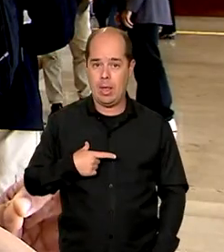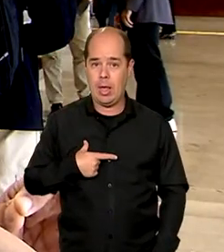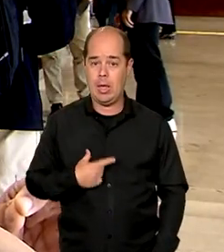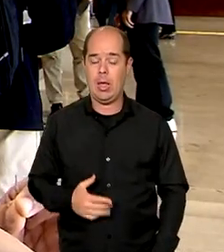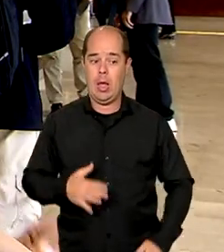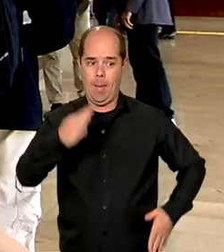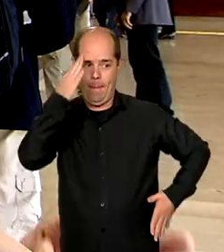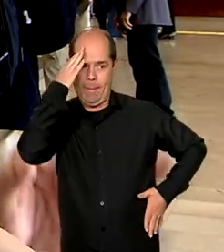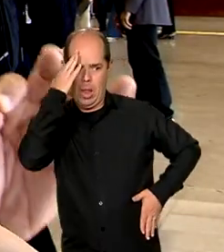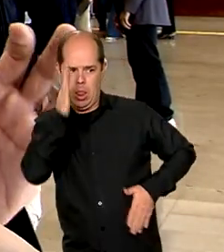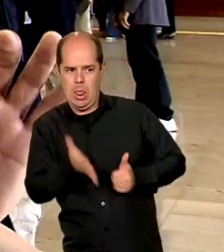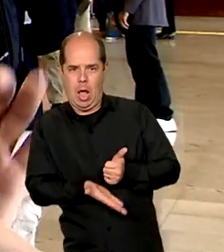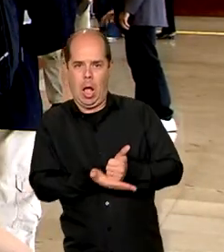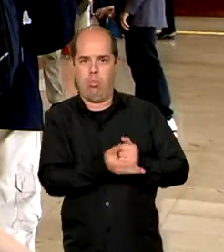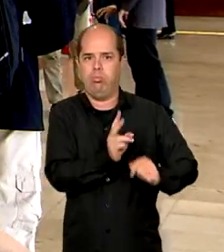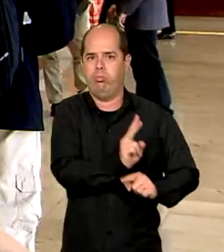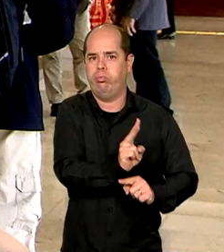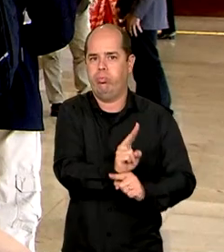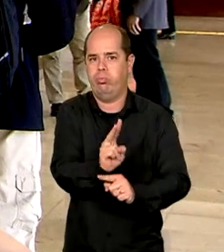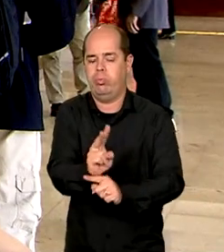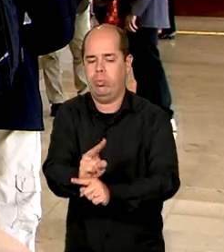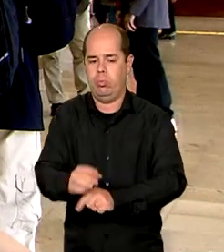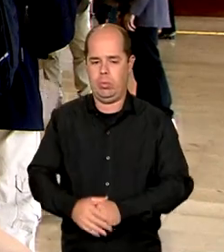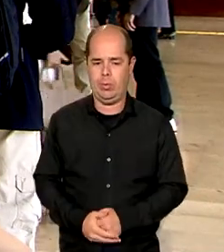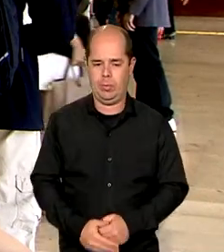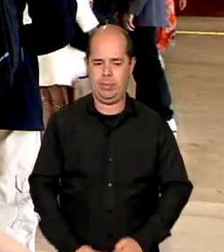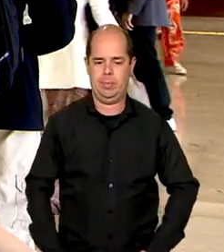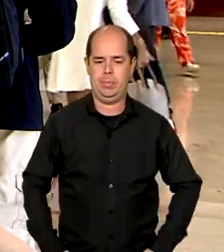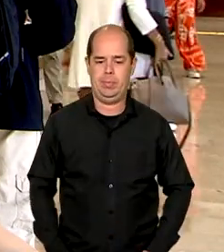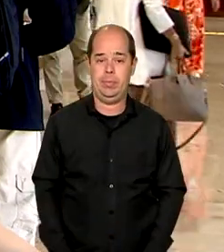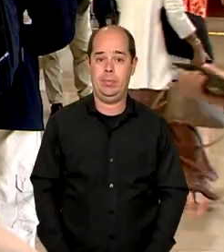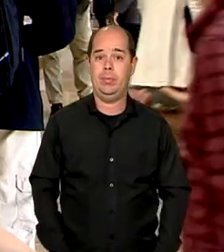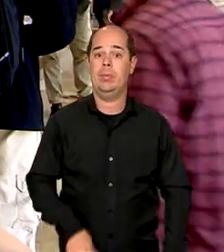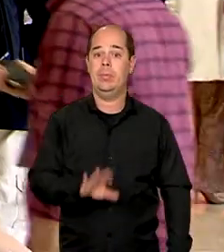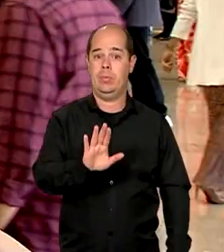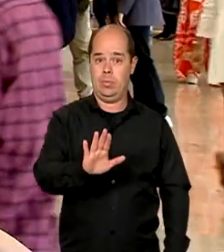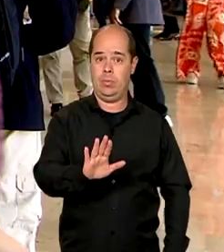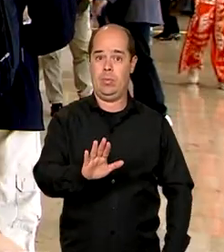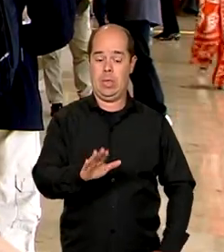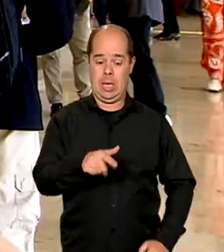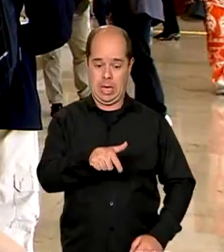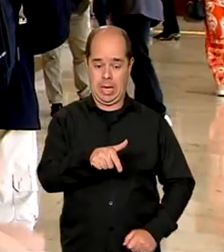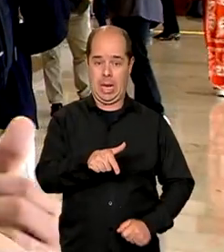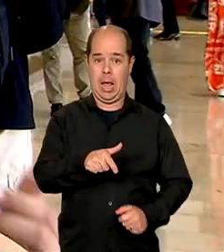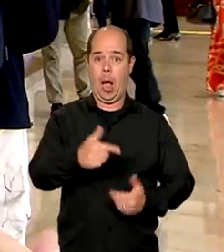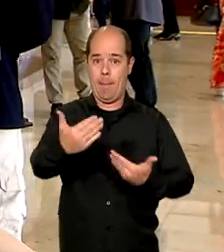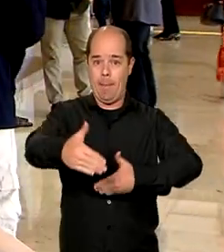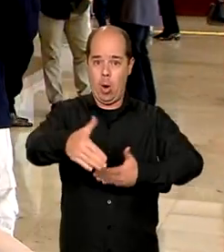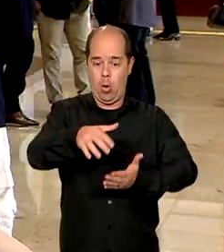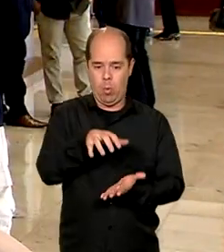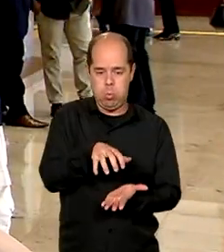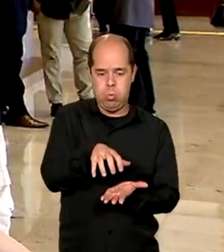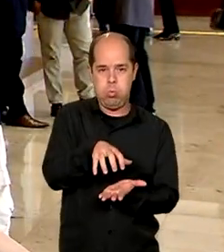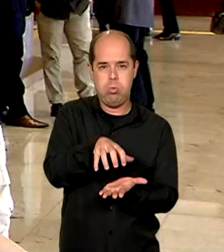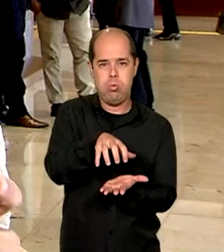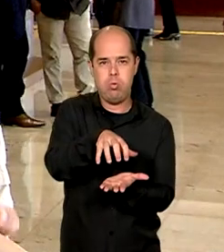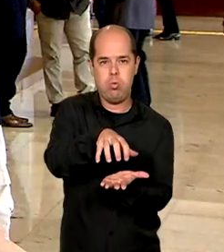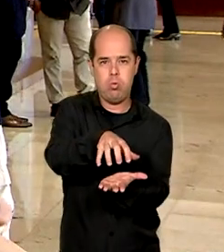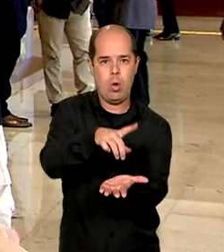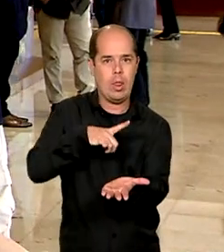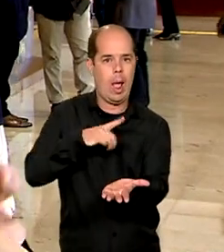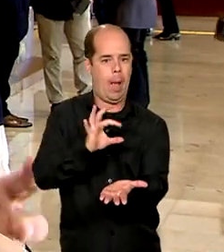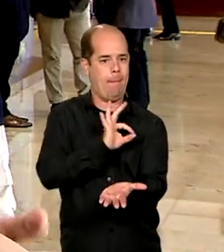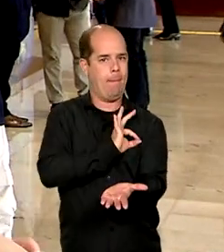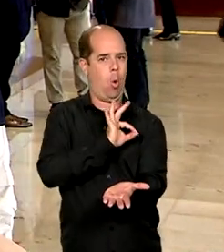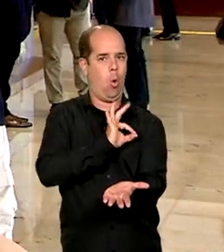desloca em um único momento sem escolta policial. Então essa prova ela é escoltada por.